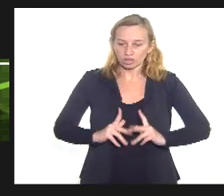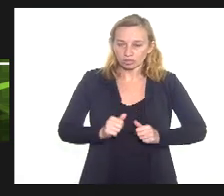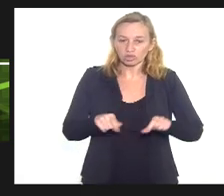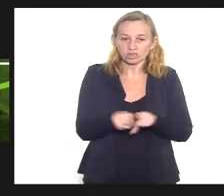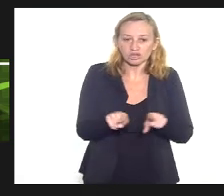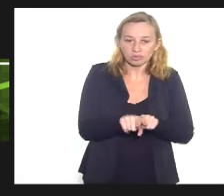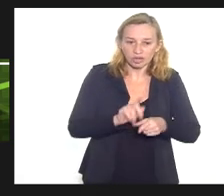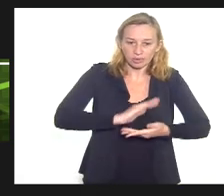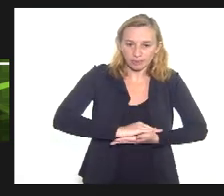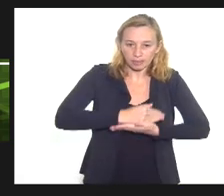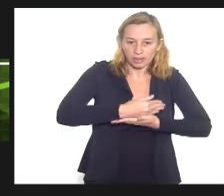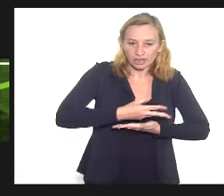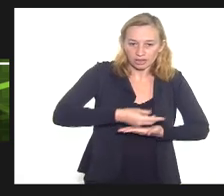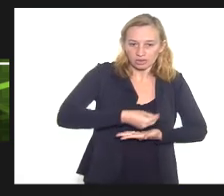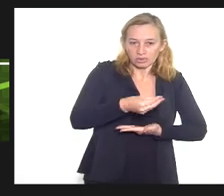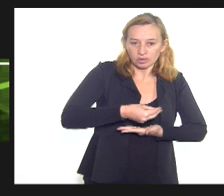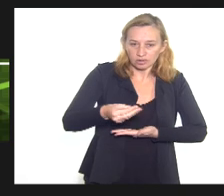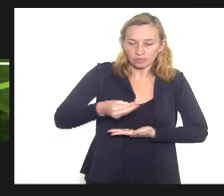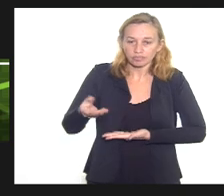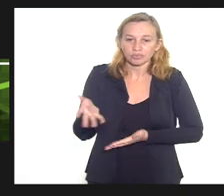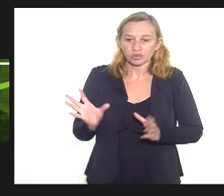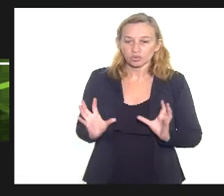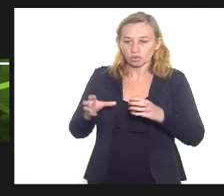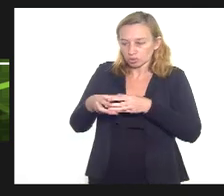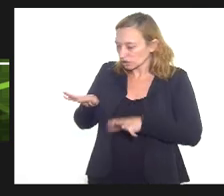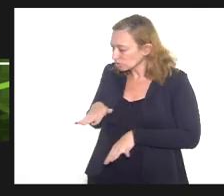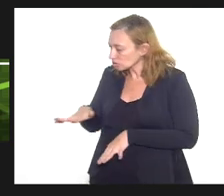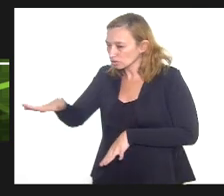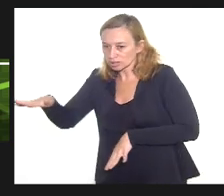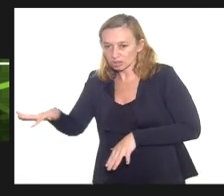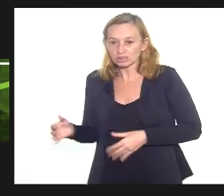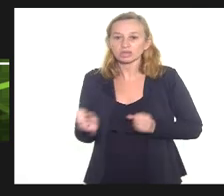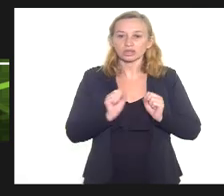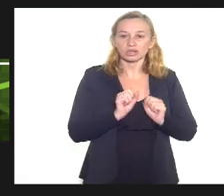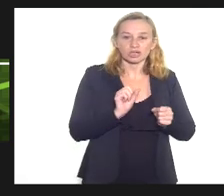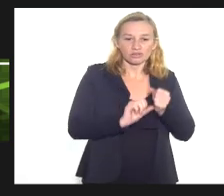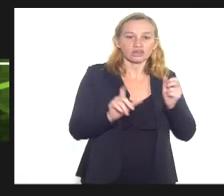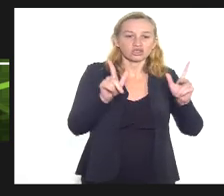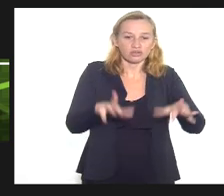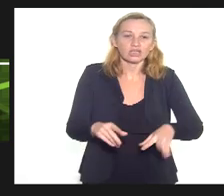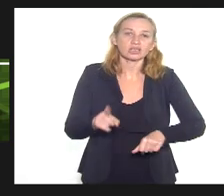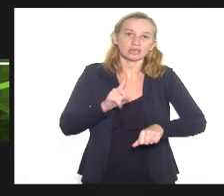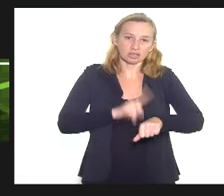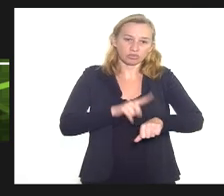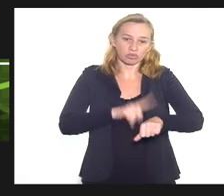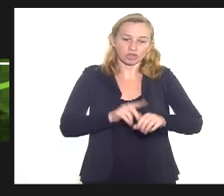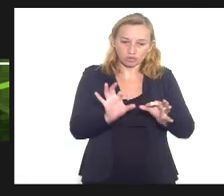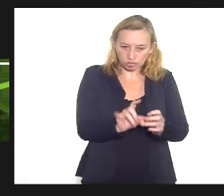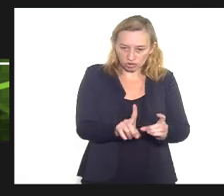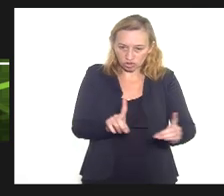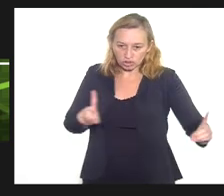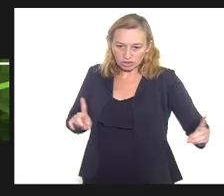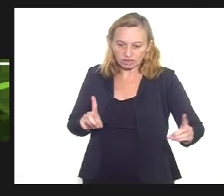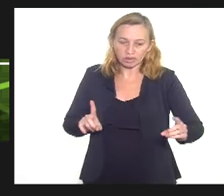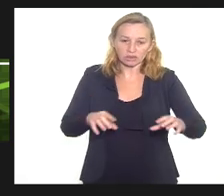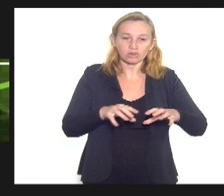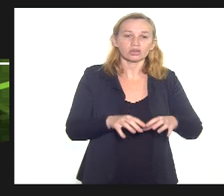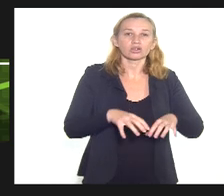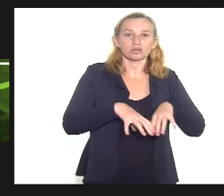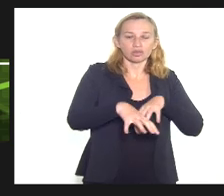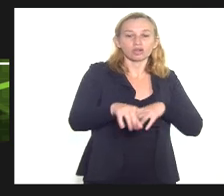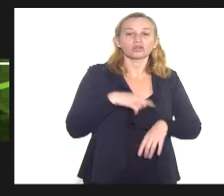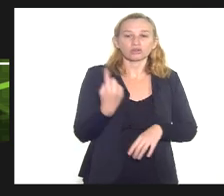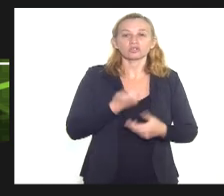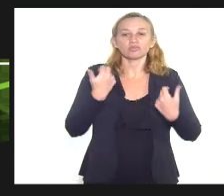para instituições parceiras e comunidades carentes, o que faz muita diferença nesse momento de distanciamento virtual, onde